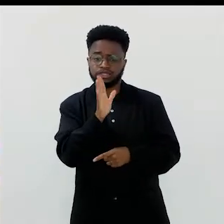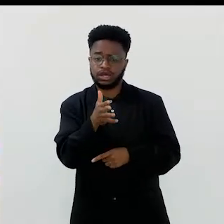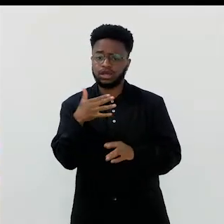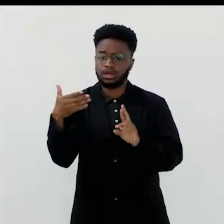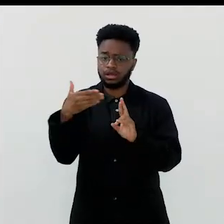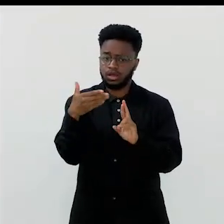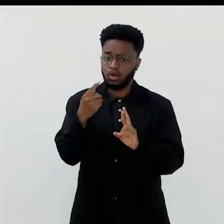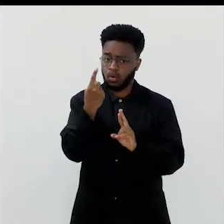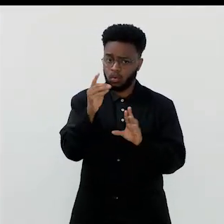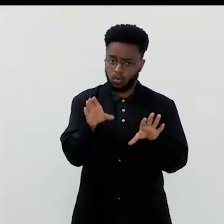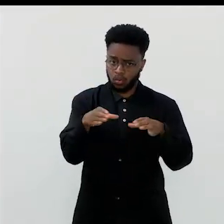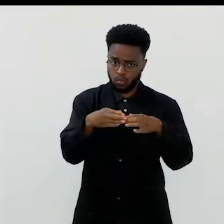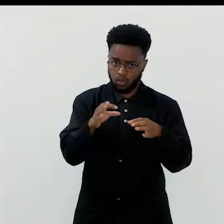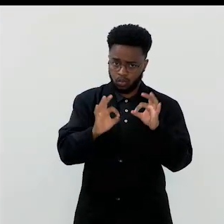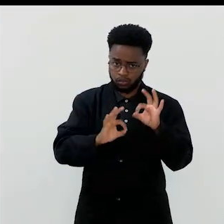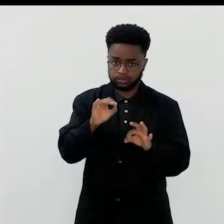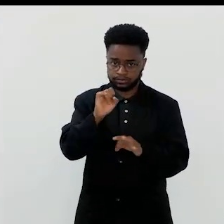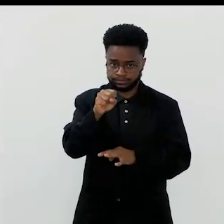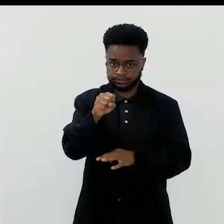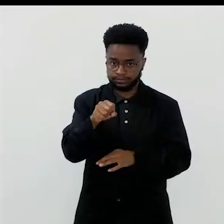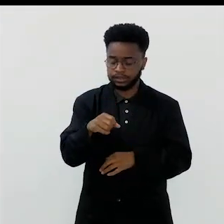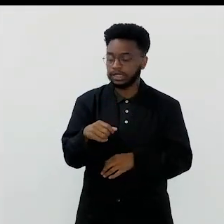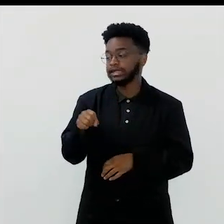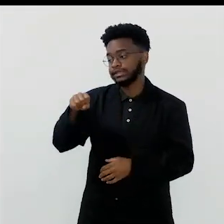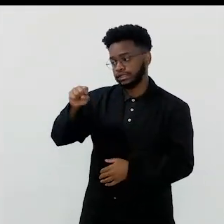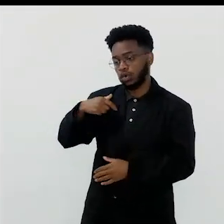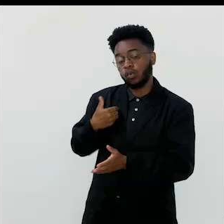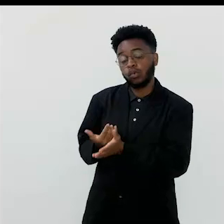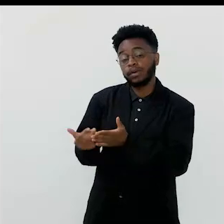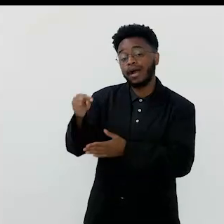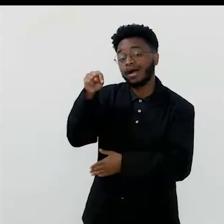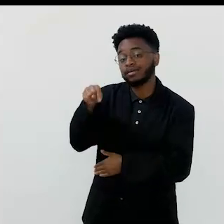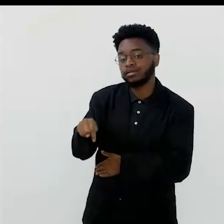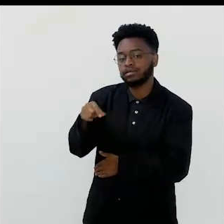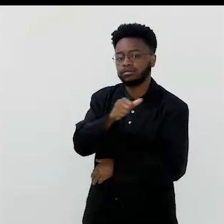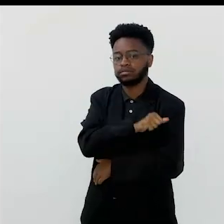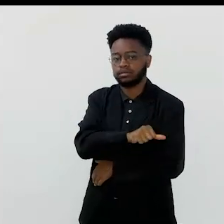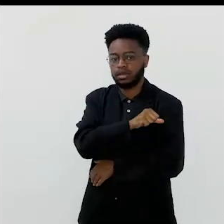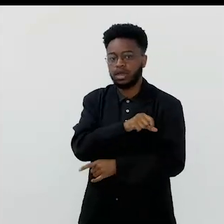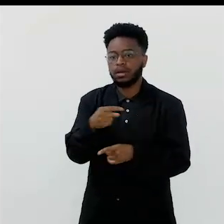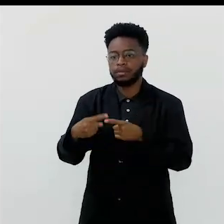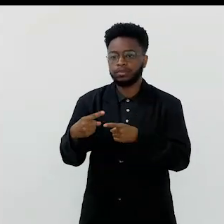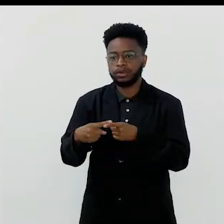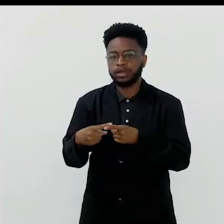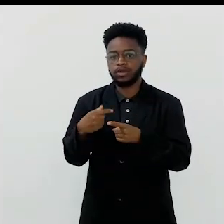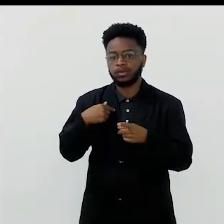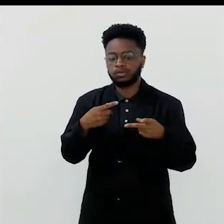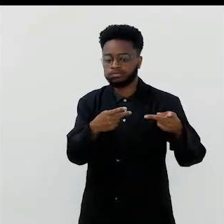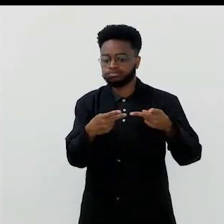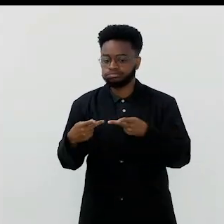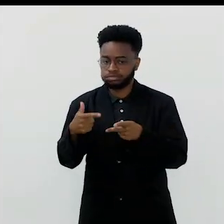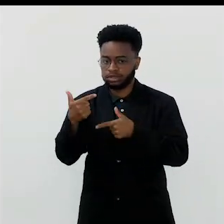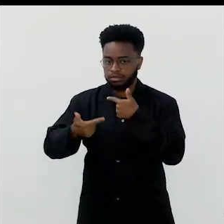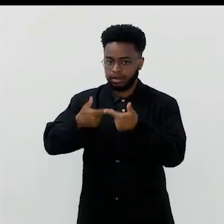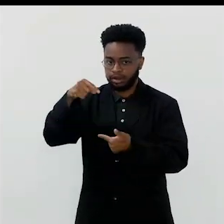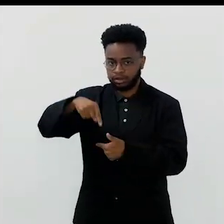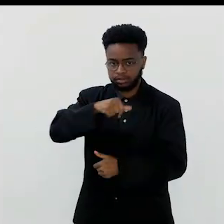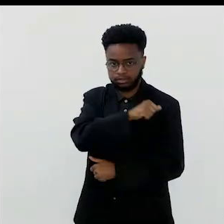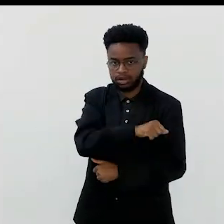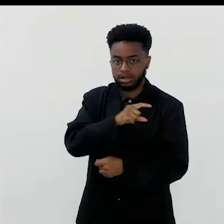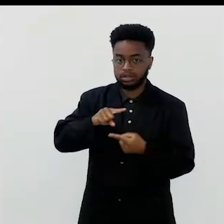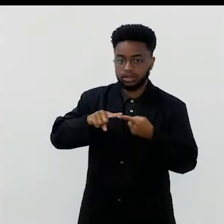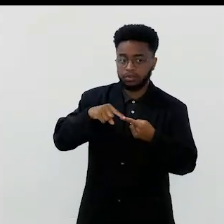no caso... Você é responsável por uma alegoria. Isso. No caso, eu comecei aqui, na verdade. Quando eu comecei a ser pleiteiro aqui no Rio de